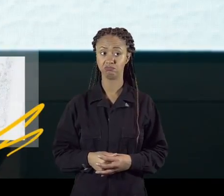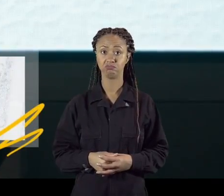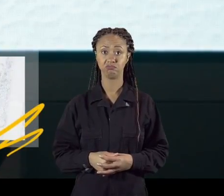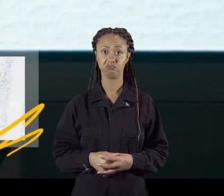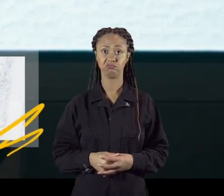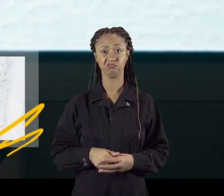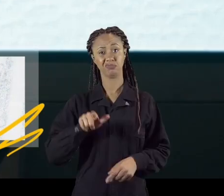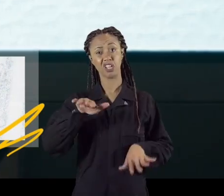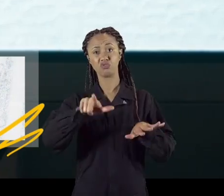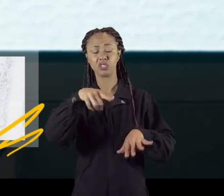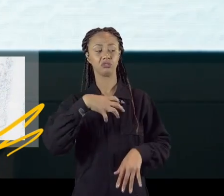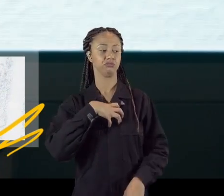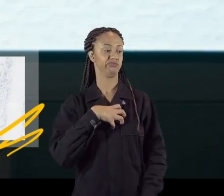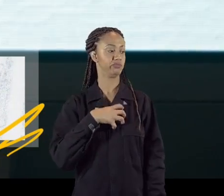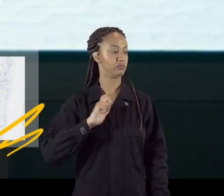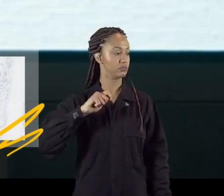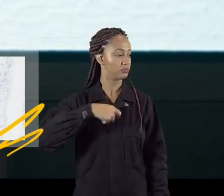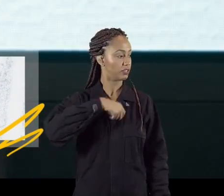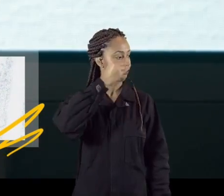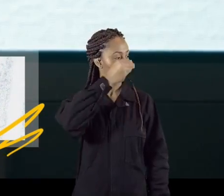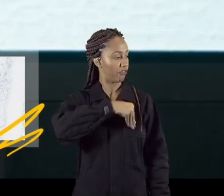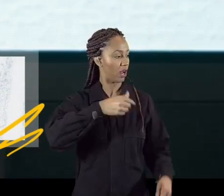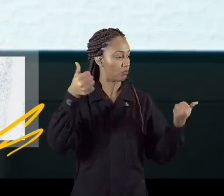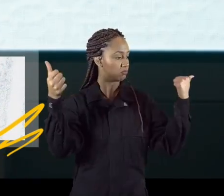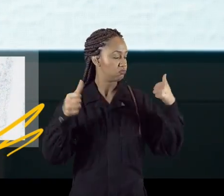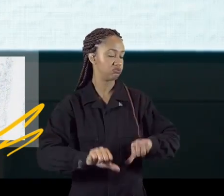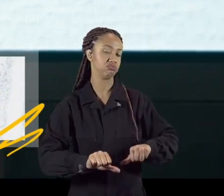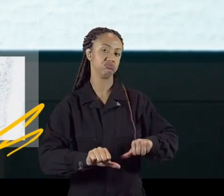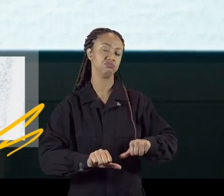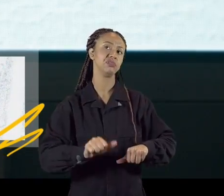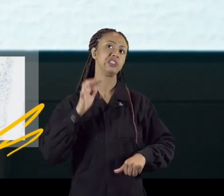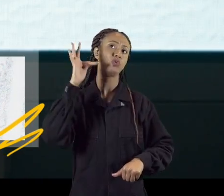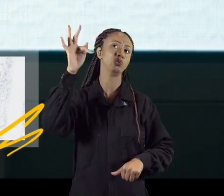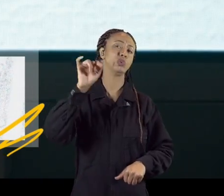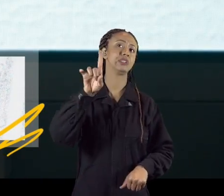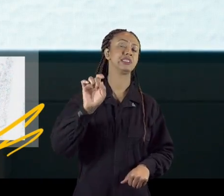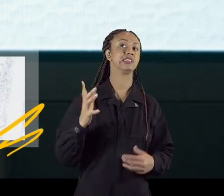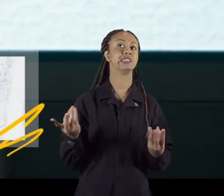Tá se achando um fracassado ou tendo medo do futuro